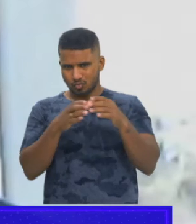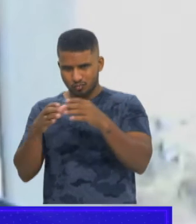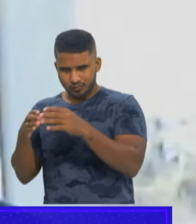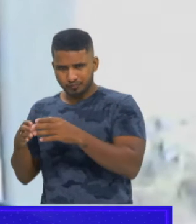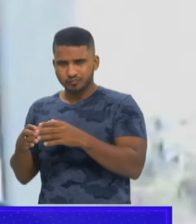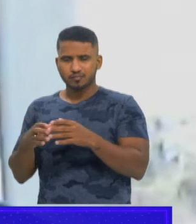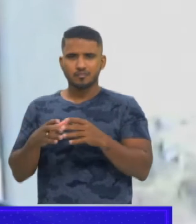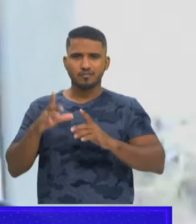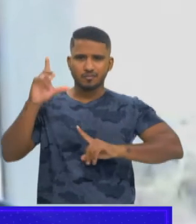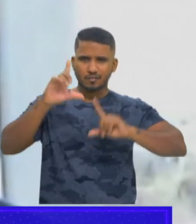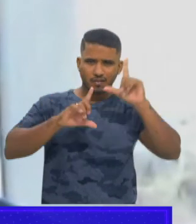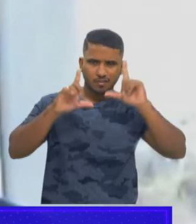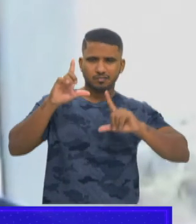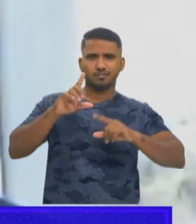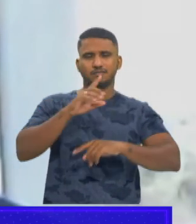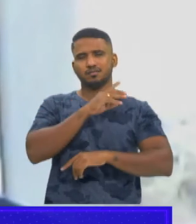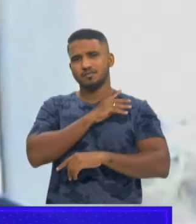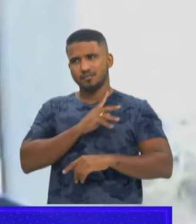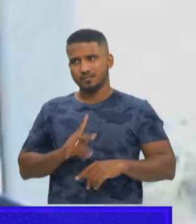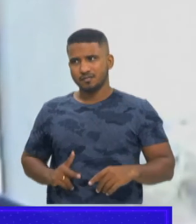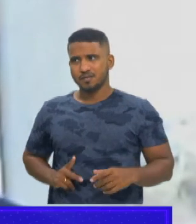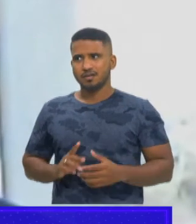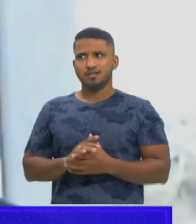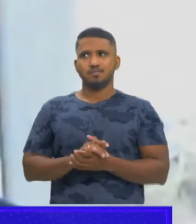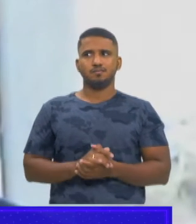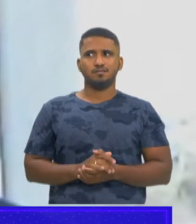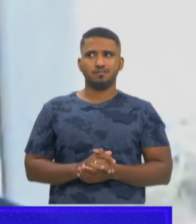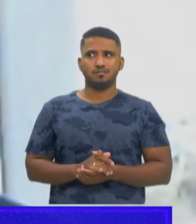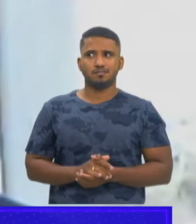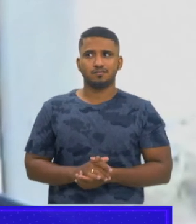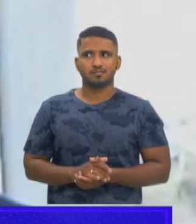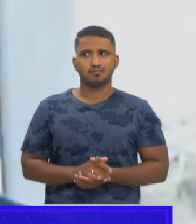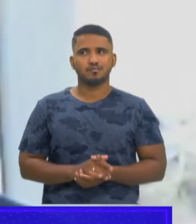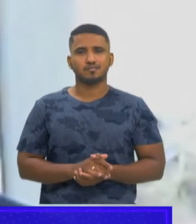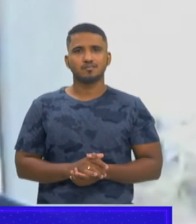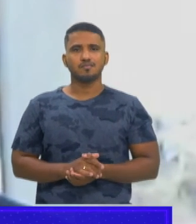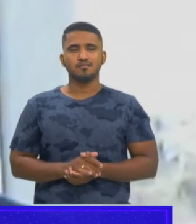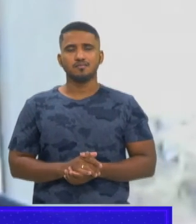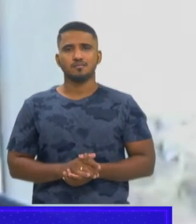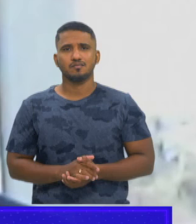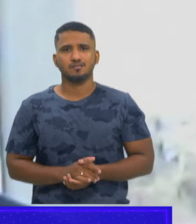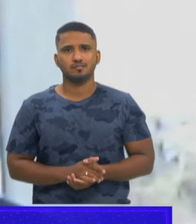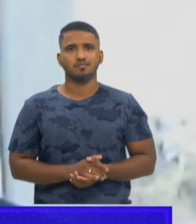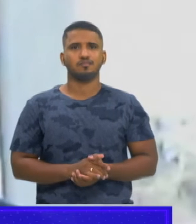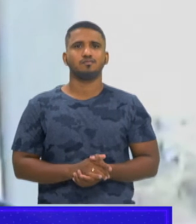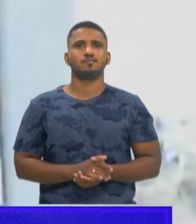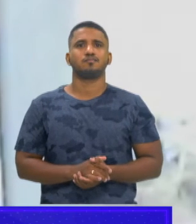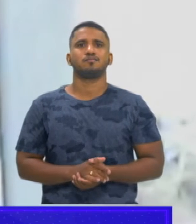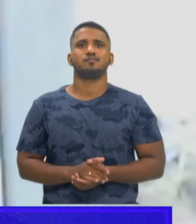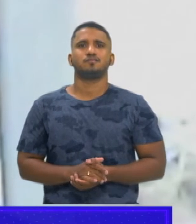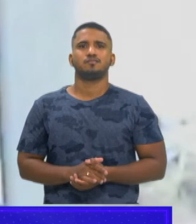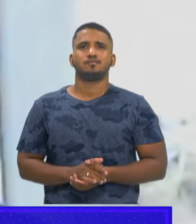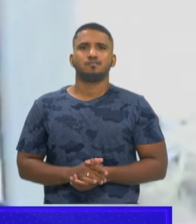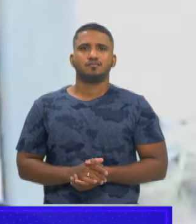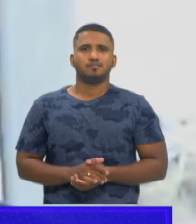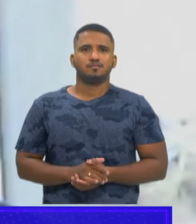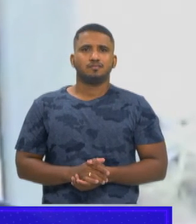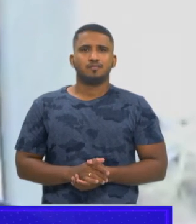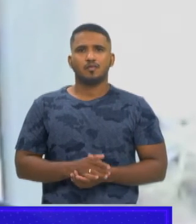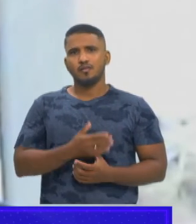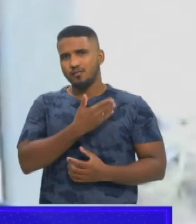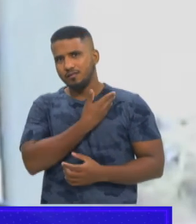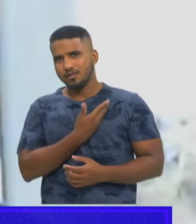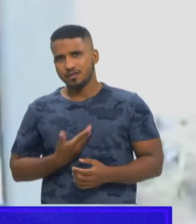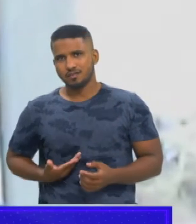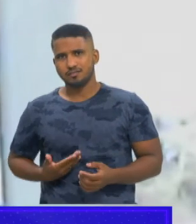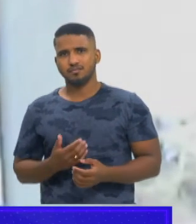do Ministério Público, do poder público, através do governador, através